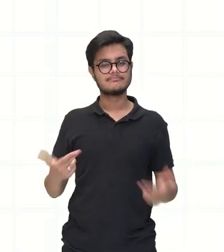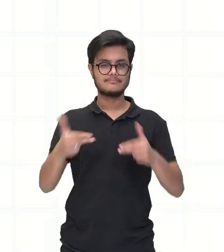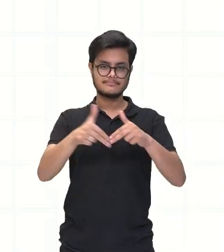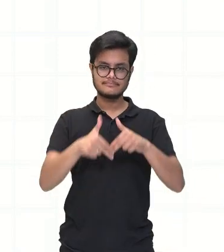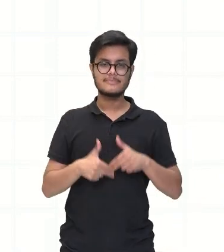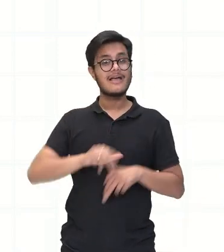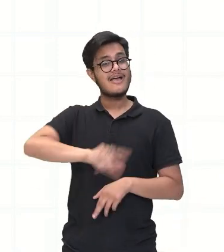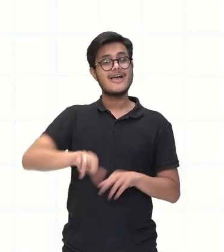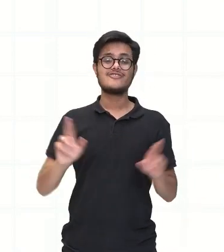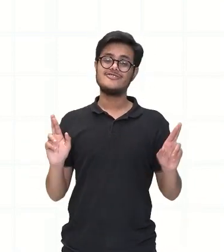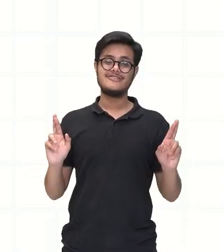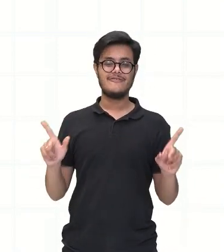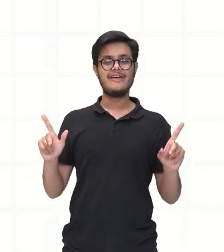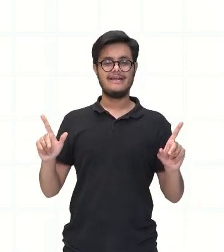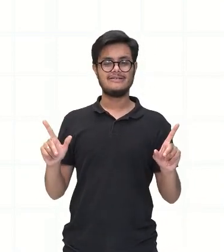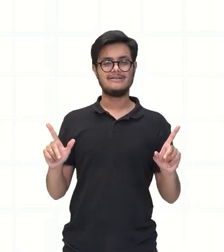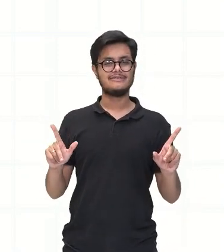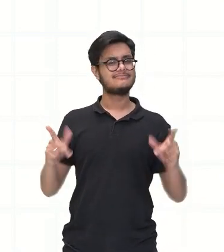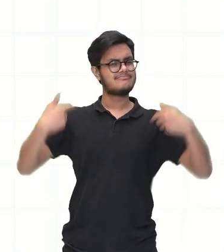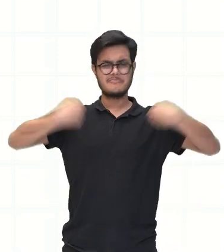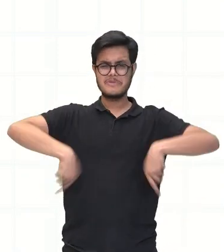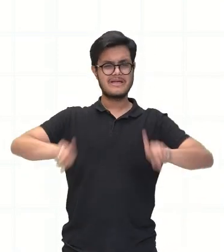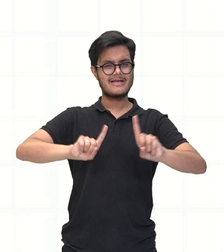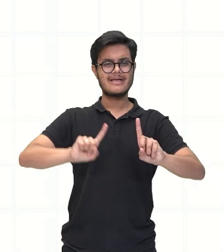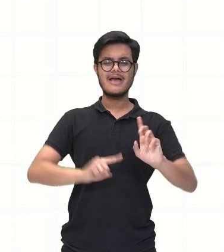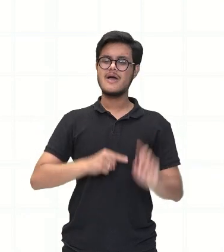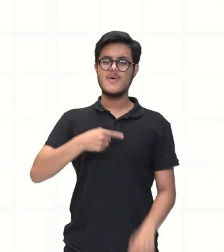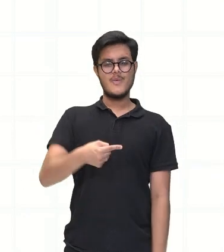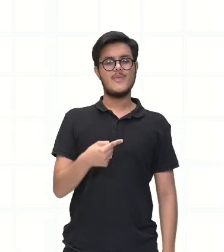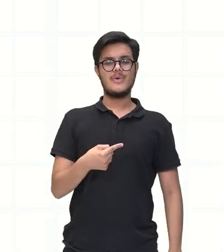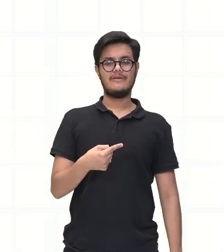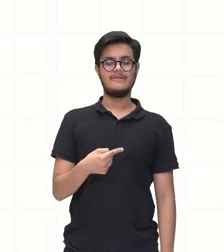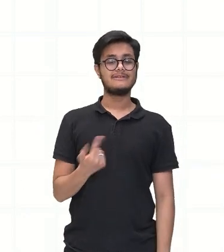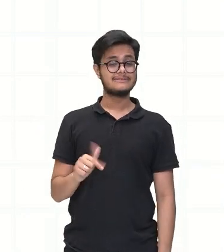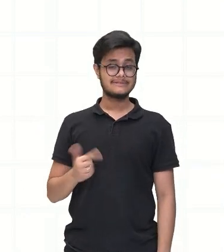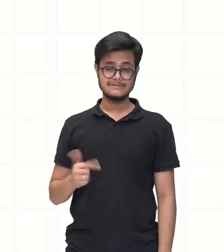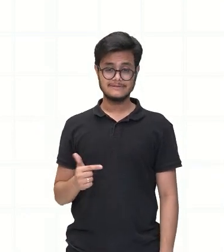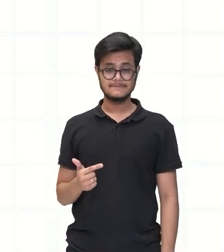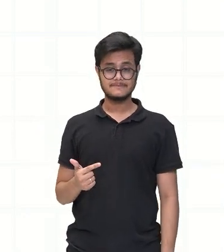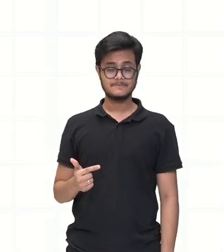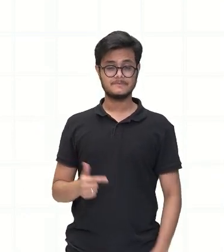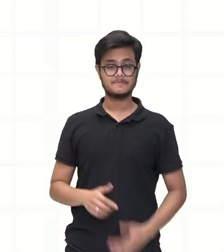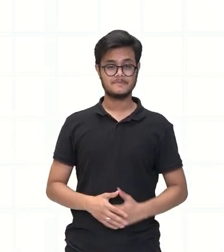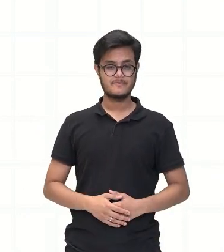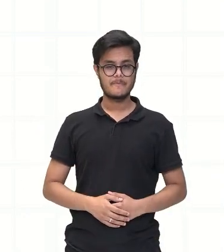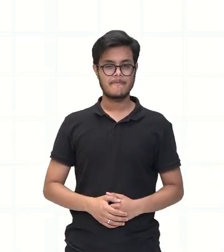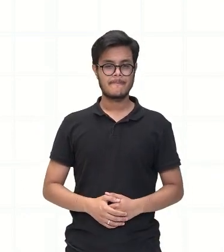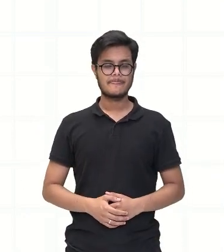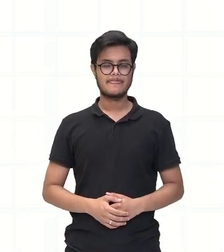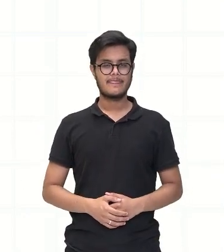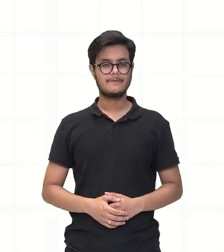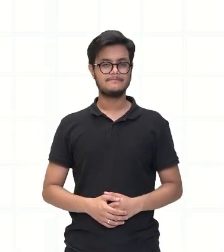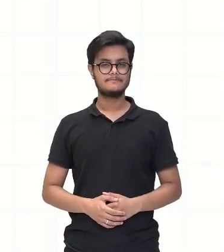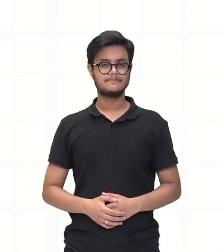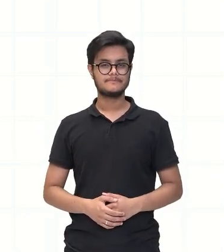não são iguais, então elas não vão ter aqui o